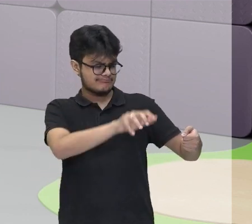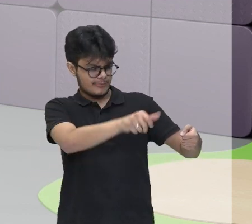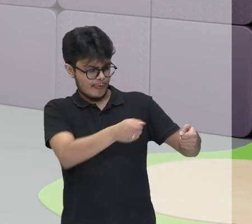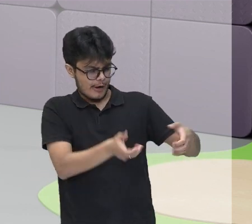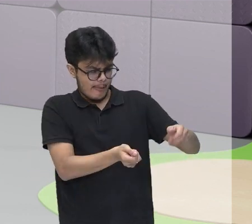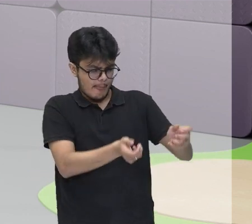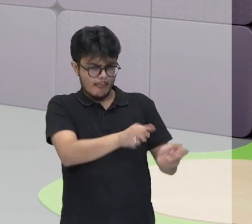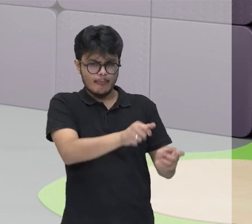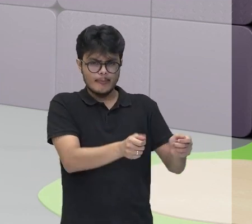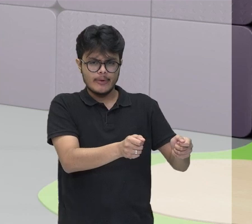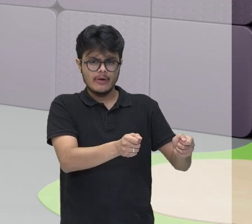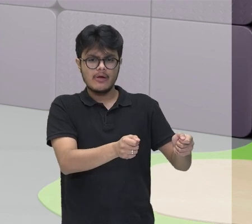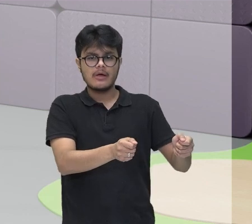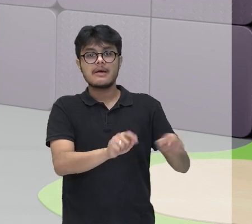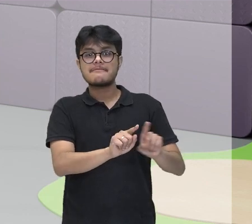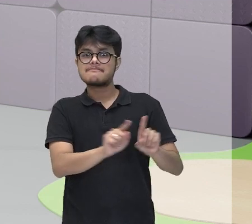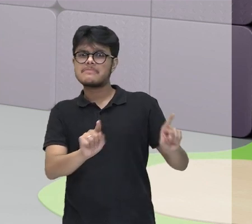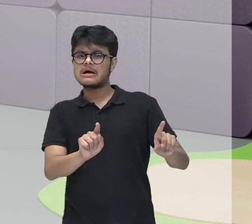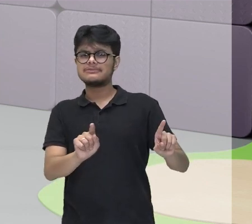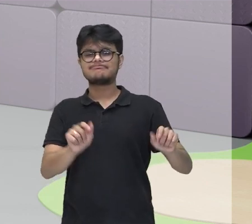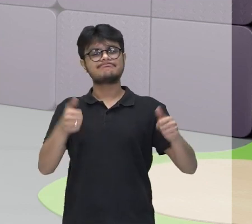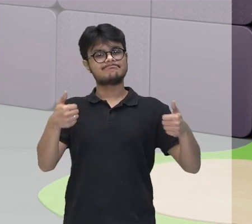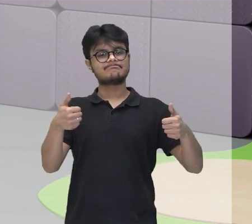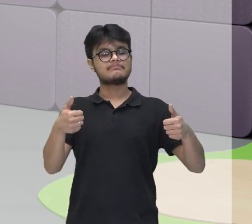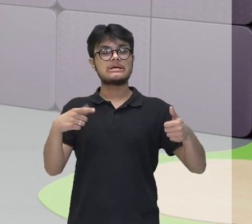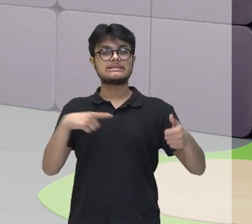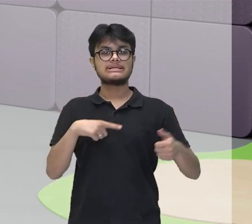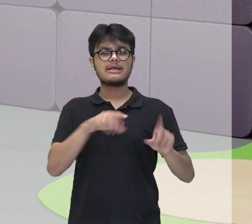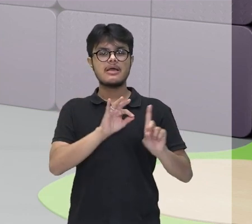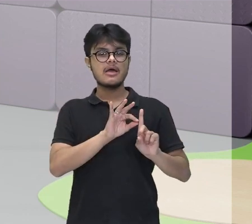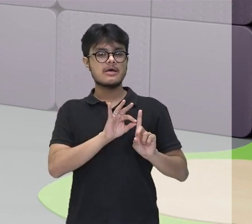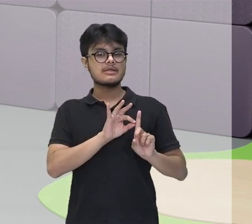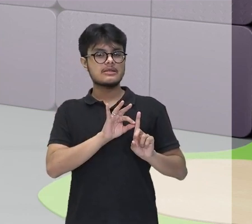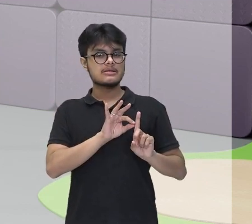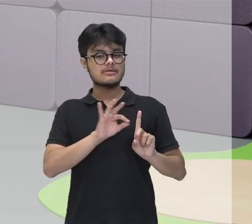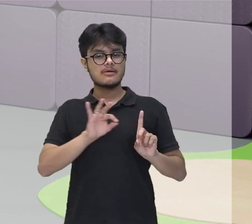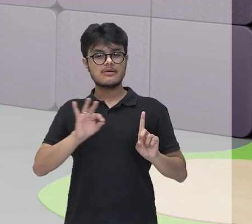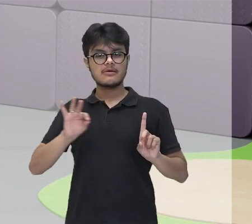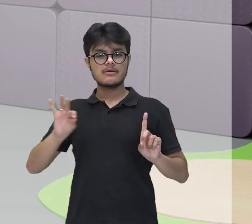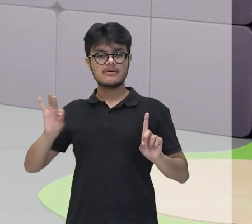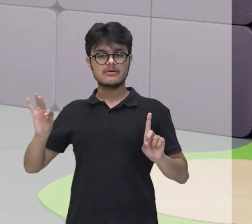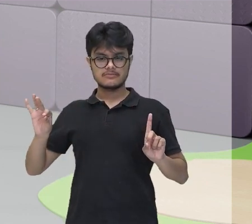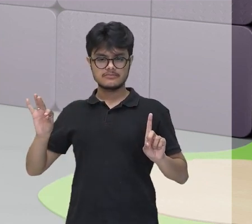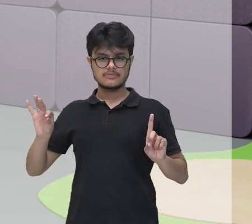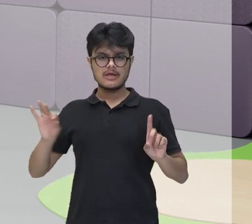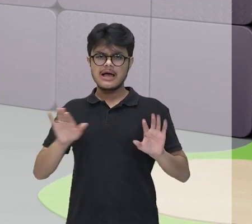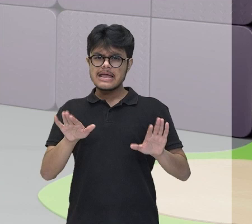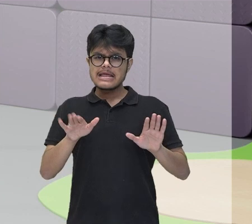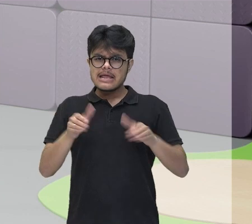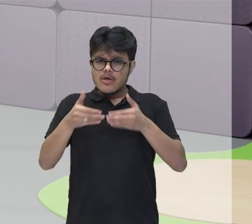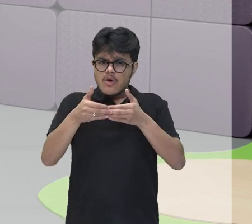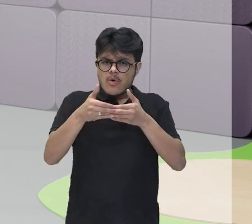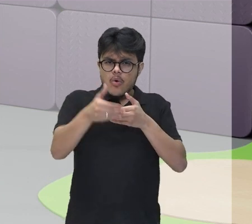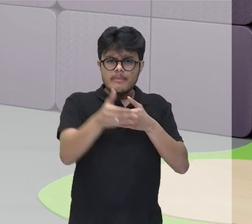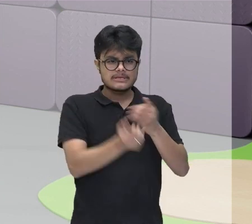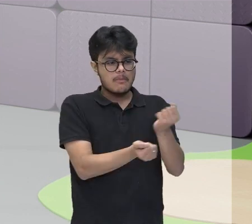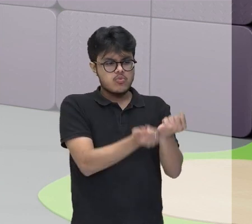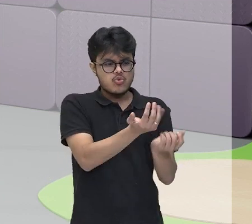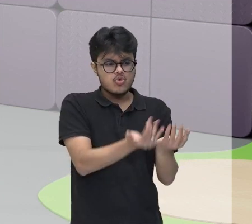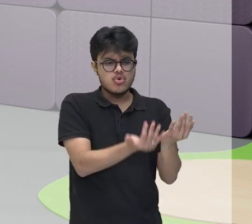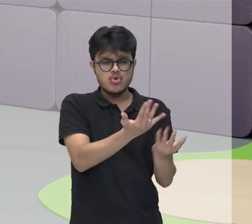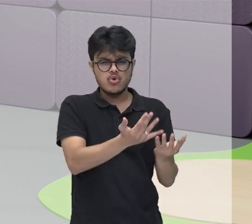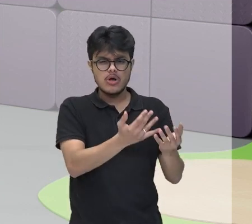Então, neste caso, nós temos ali um processo de agitação de moléculas que